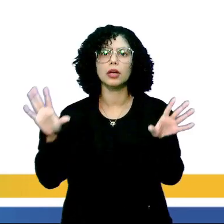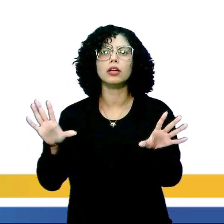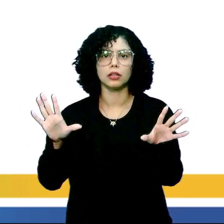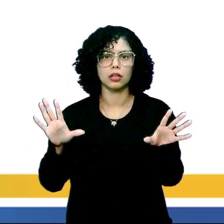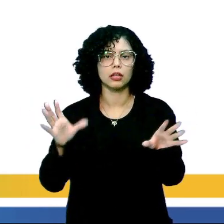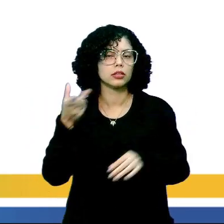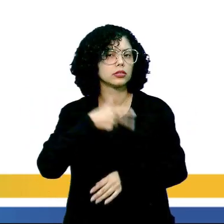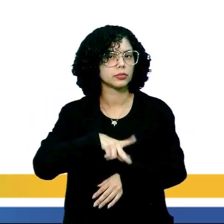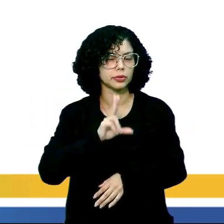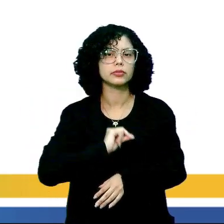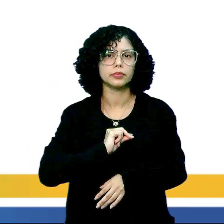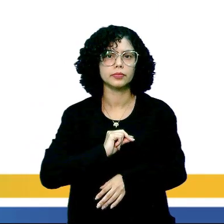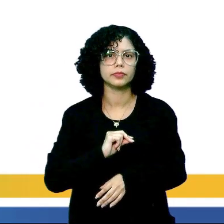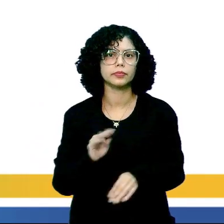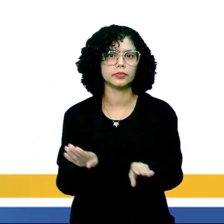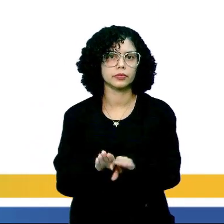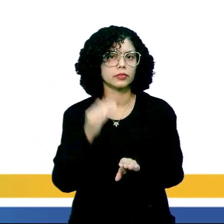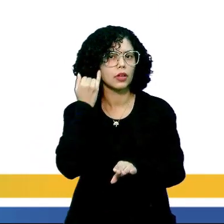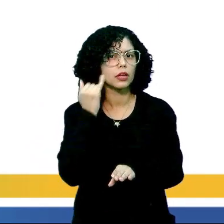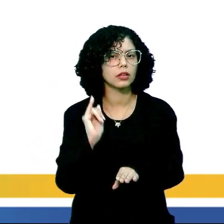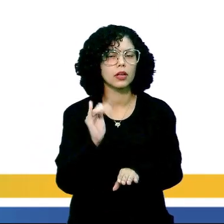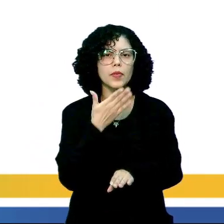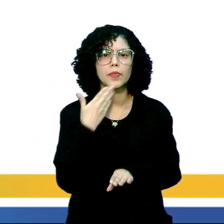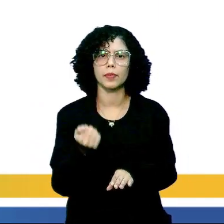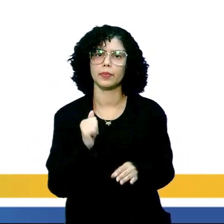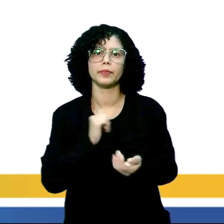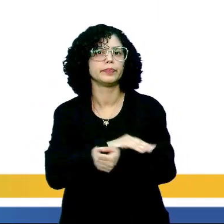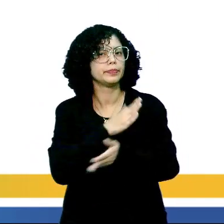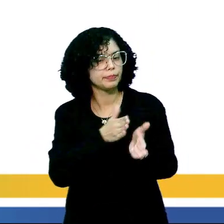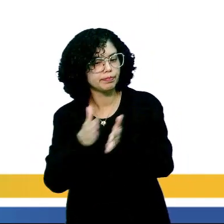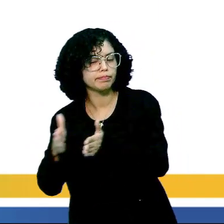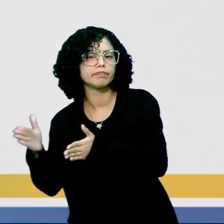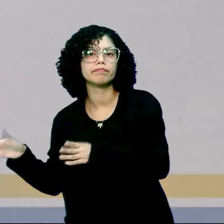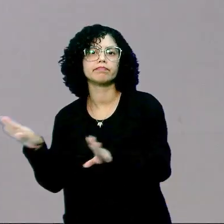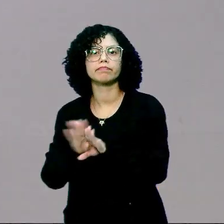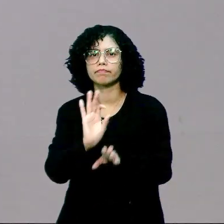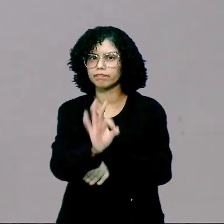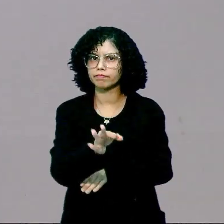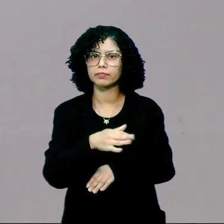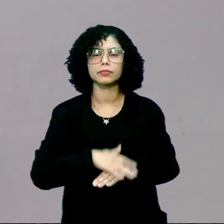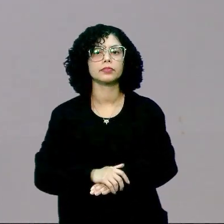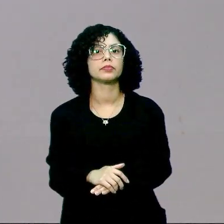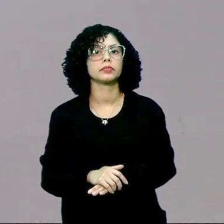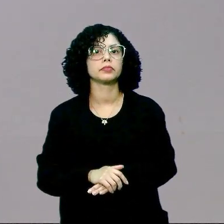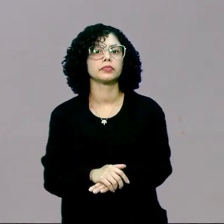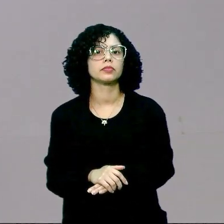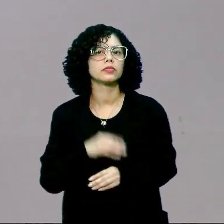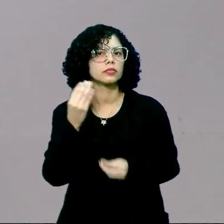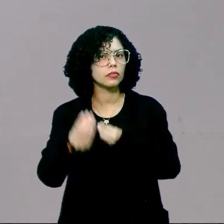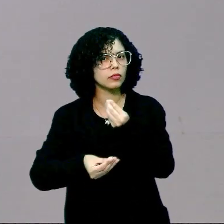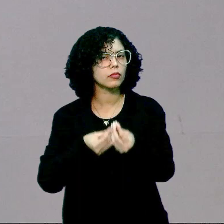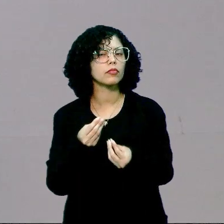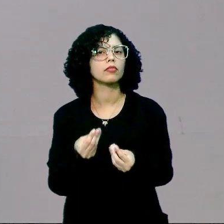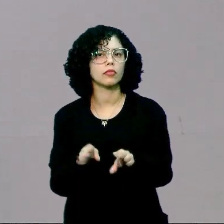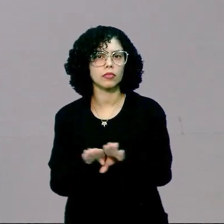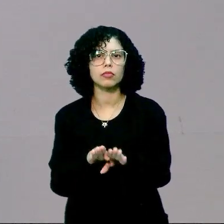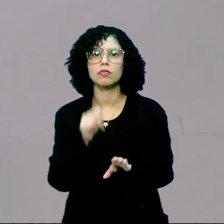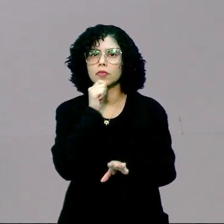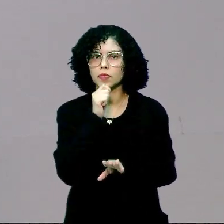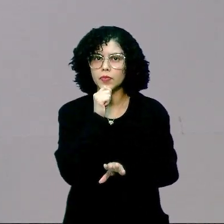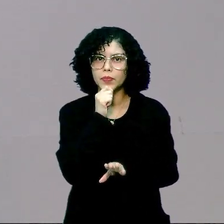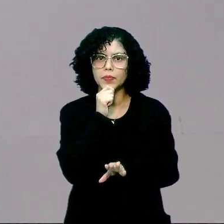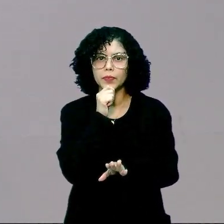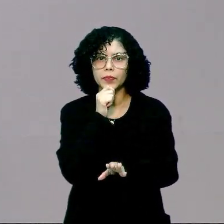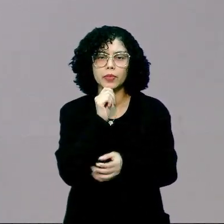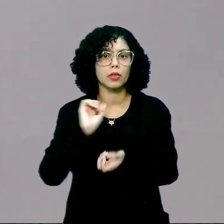portugueses, né? Essa ideia ela vai sendo aprimorada ao longo do tempo. Certo. Então, conforme os movimentos